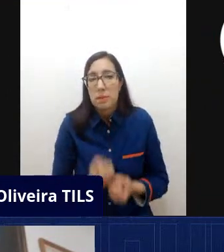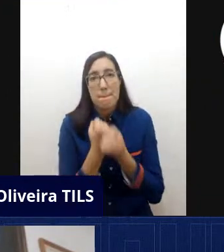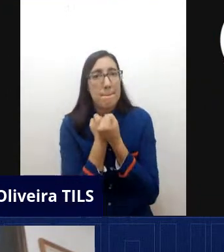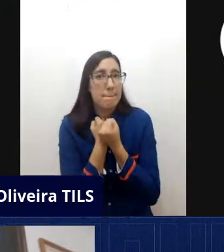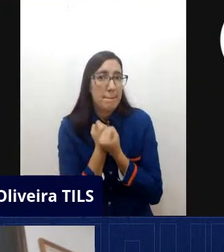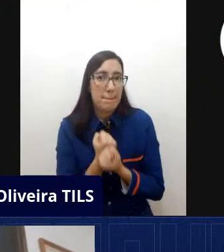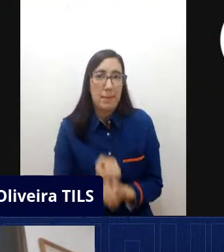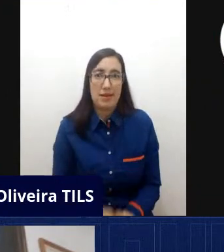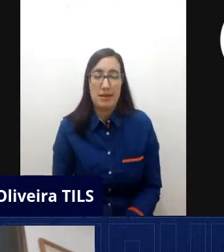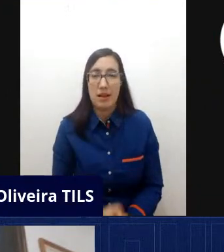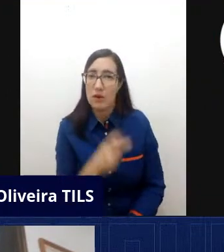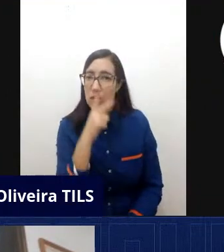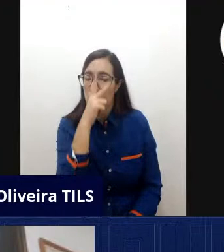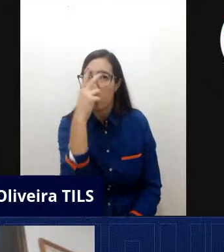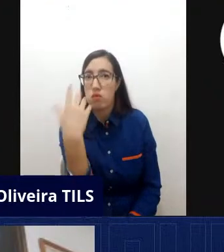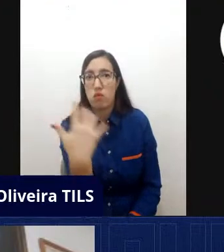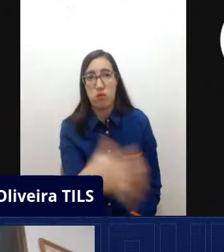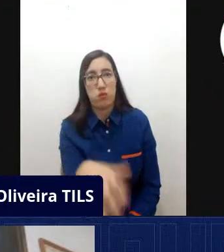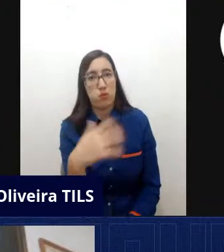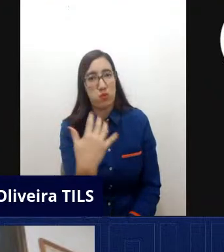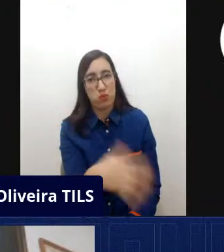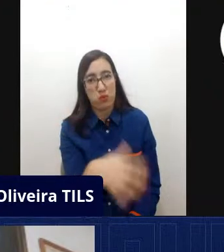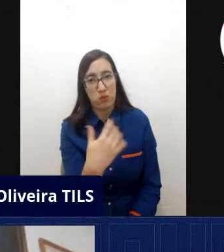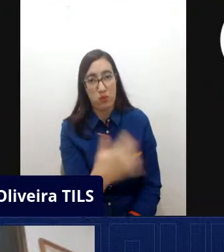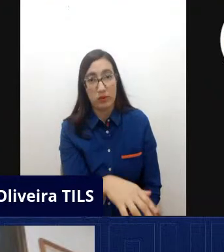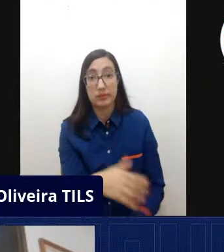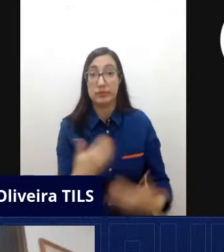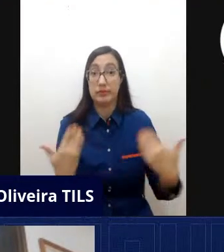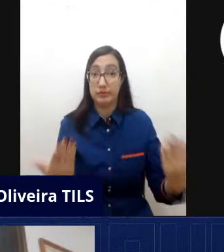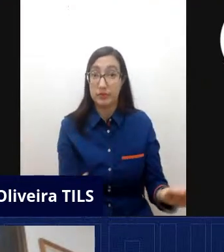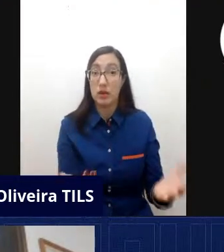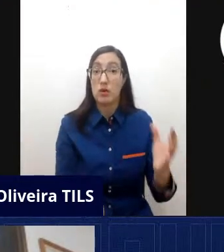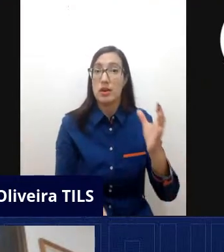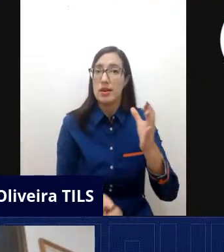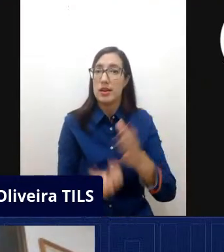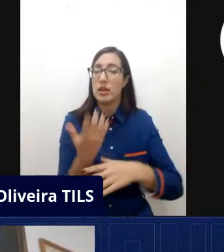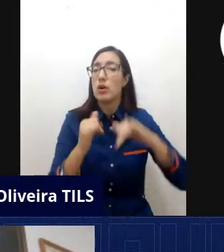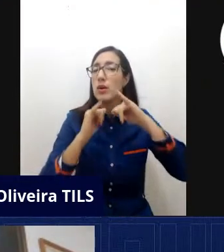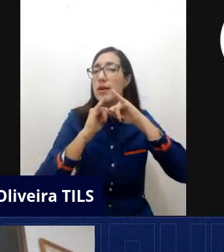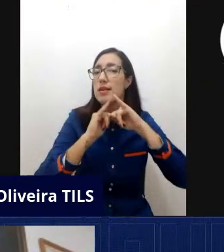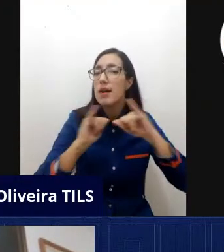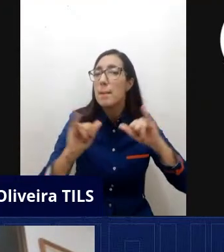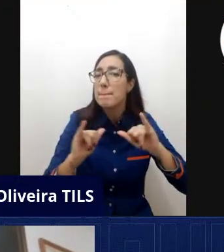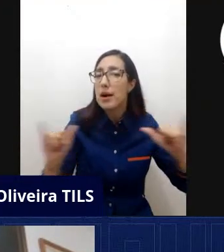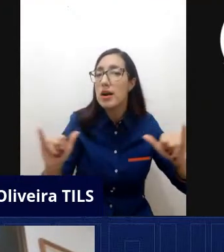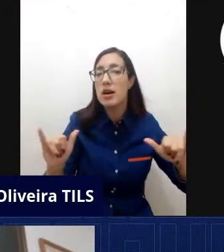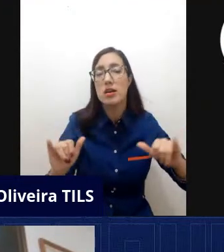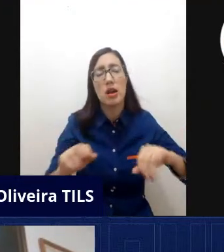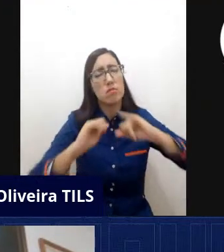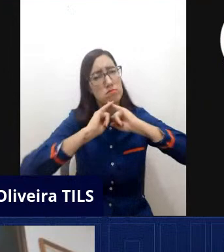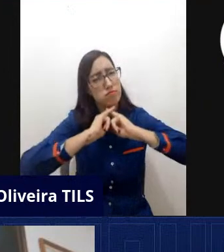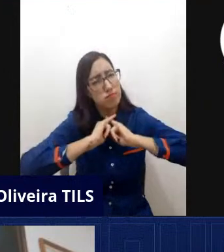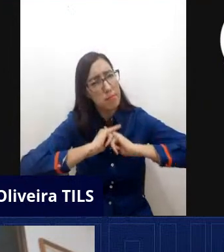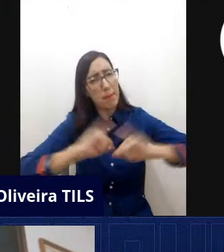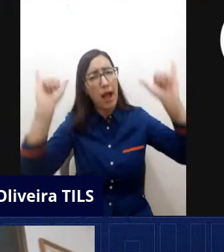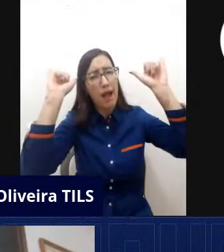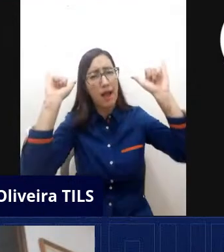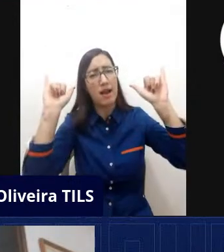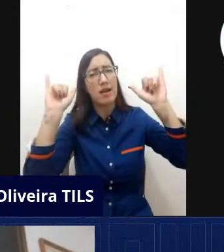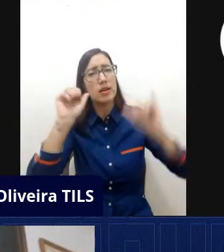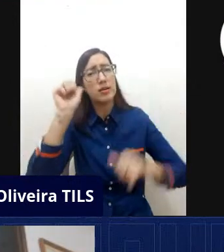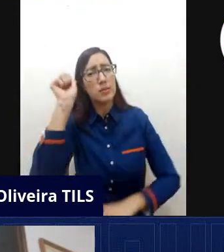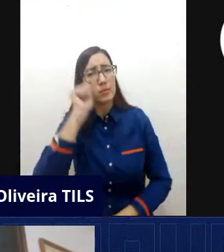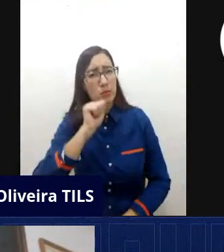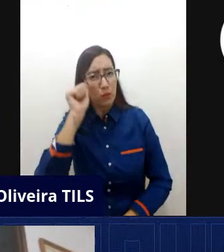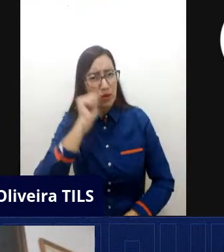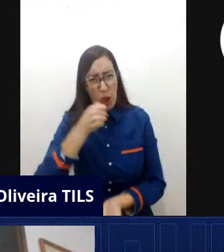Então a gente pensou que essa campanha ela tinha que dialogar com a família, mas ela sobretudo tinha que mostrar para as mulheres que elas não têm obrigação